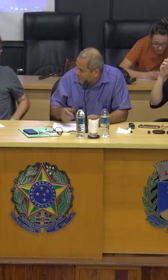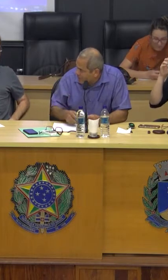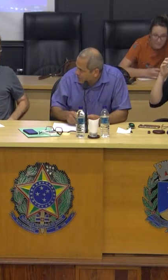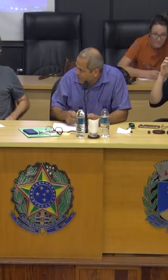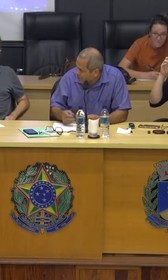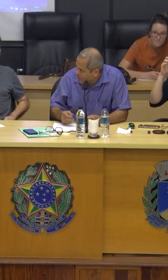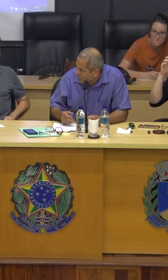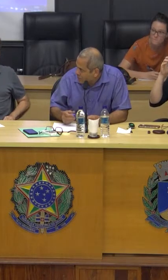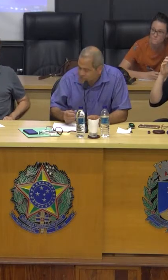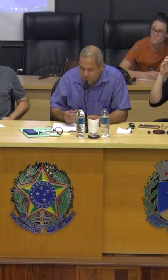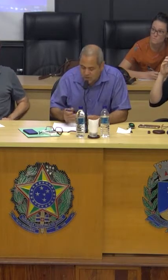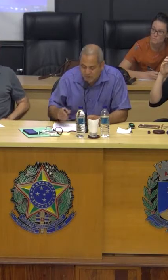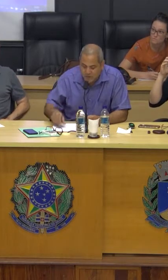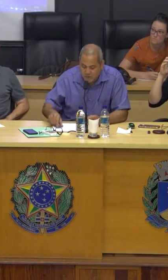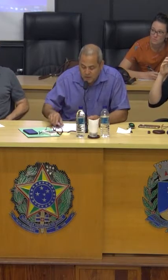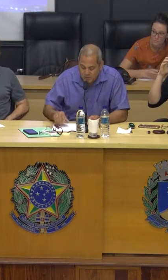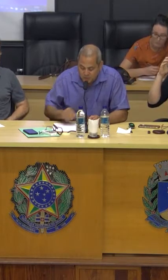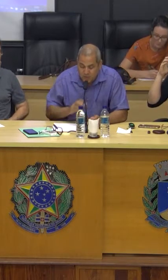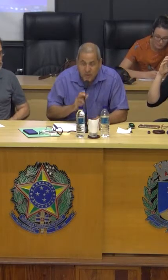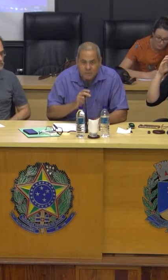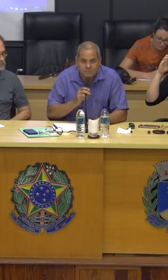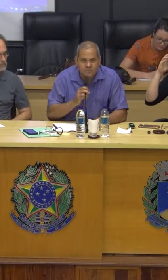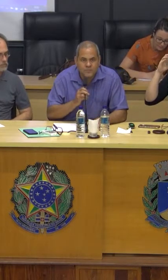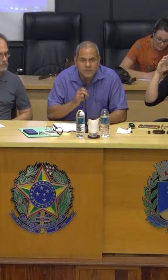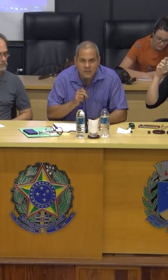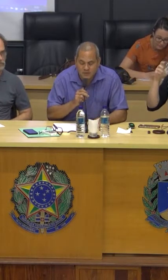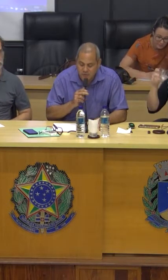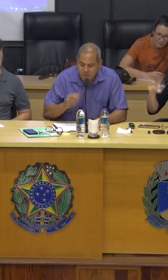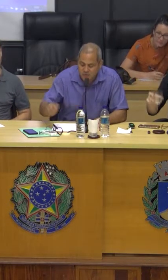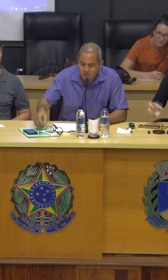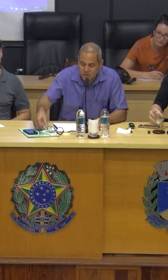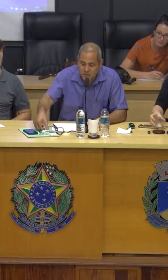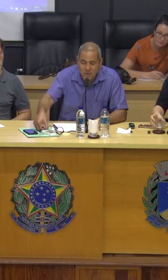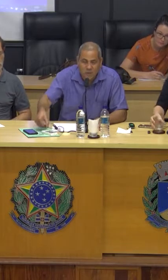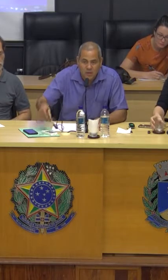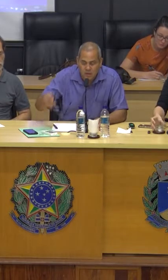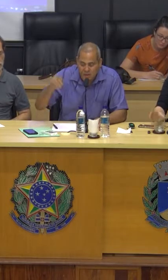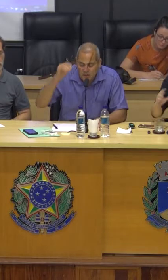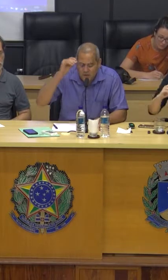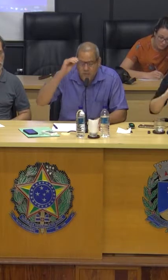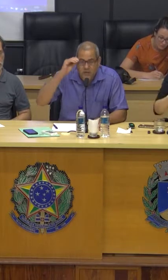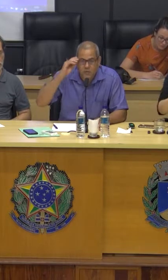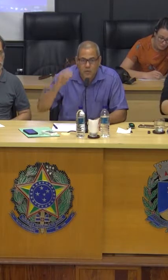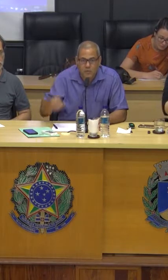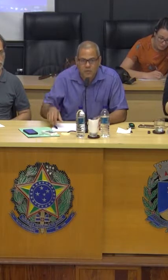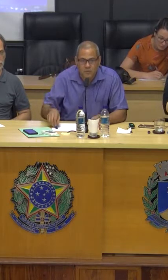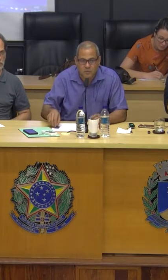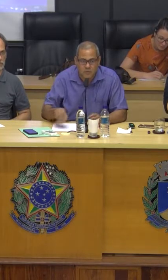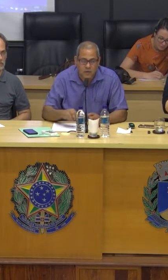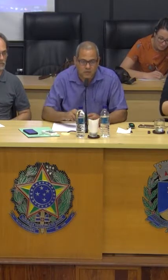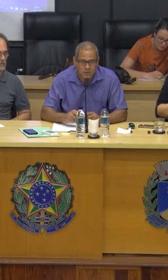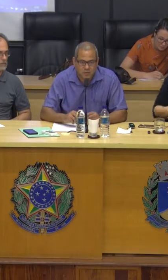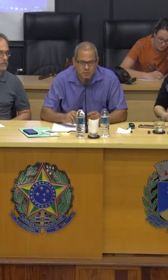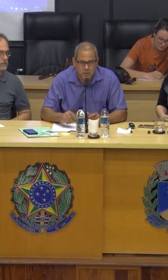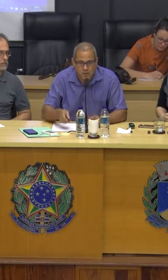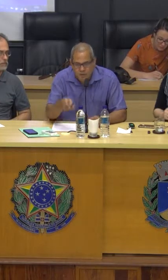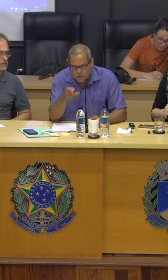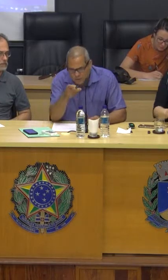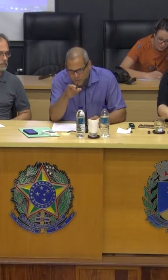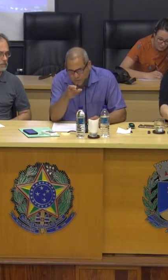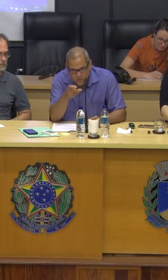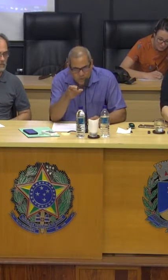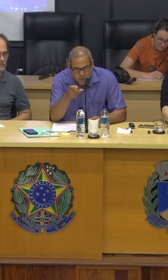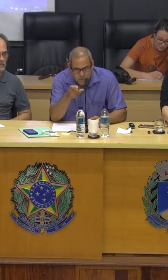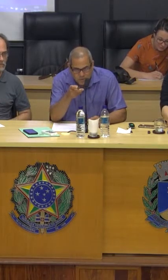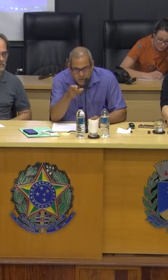a pergunta? Pode ser? Então, quem quiser se inscrever, gente, fala o nome, o bairro onde mora,